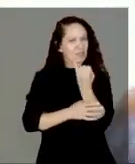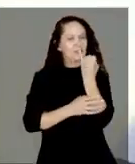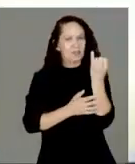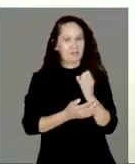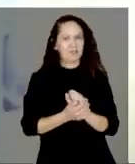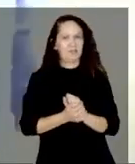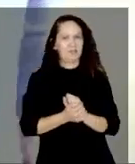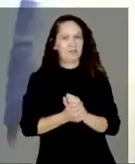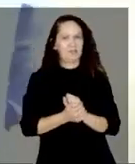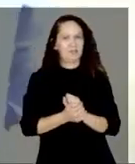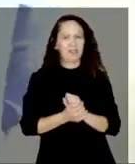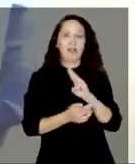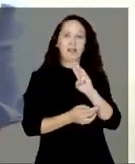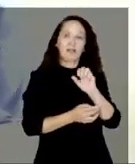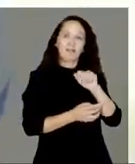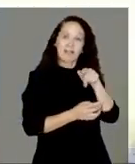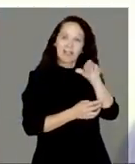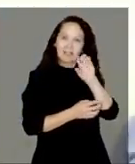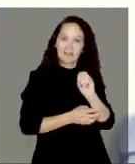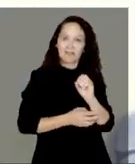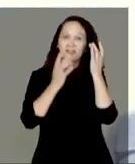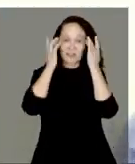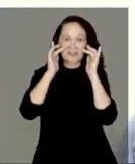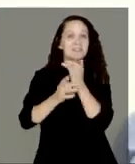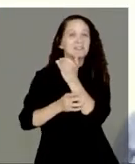99% vai dizer que é Tiradentes.